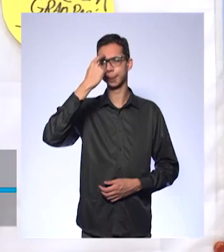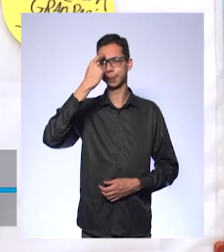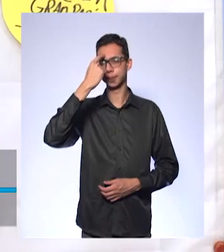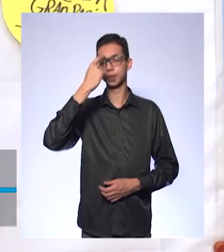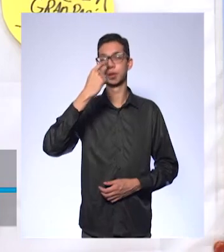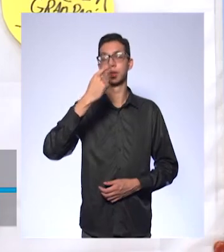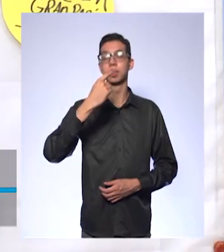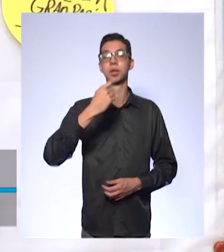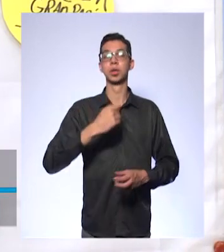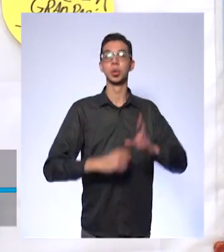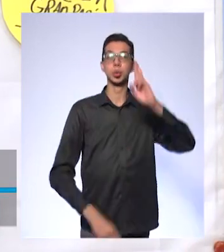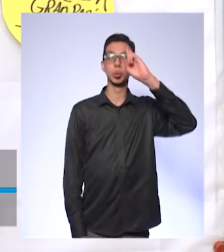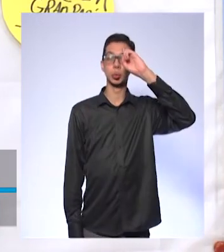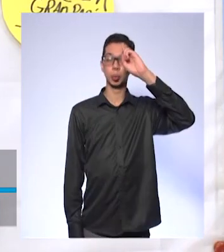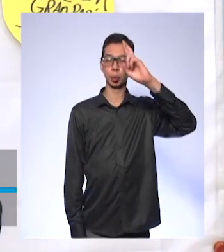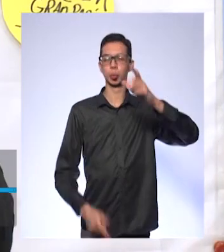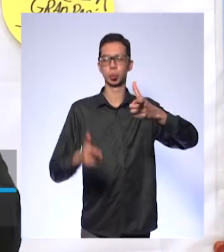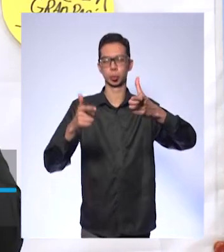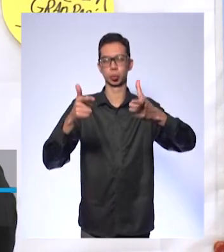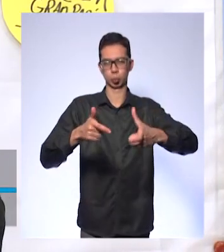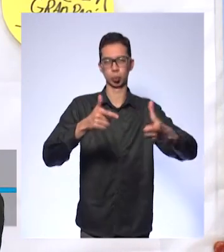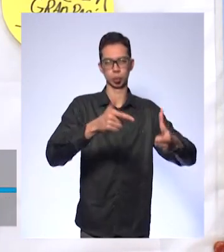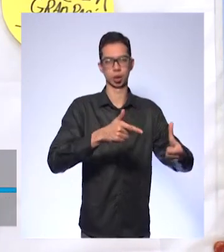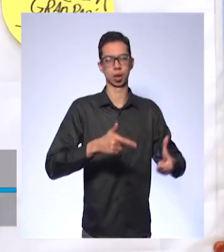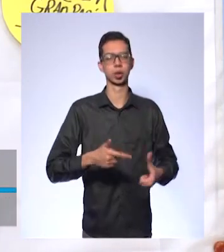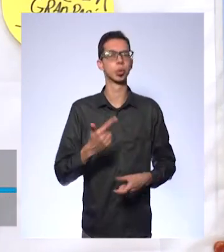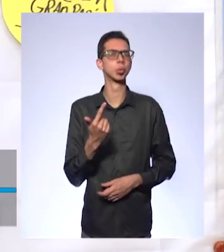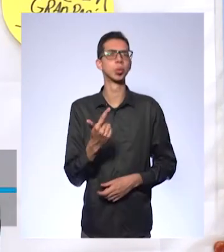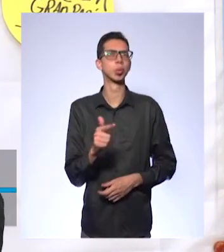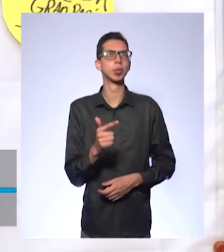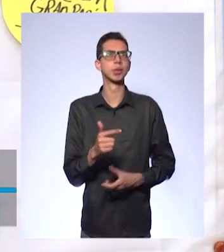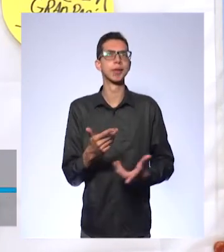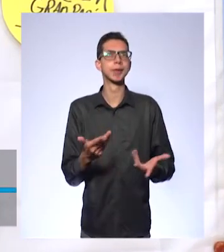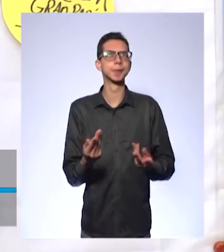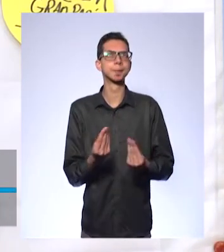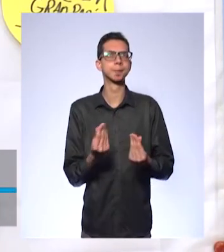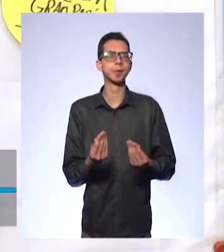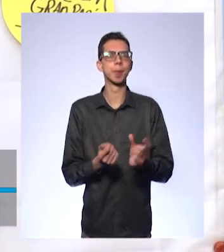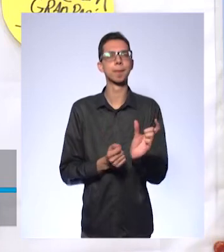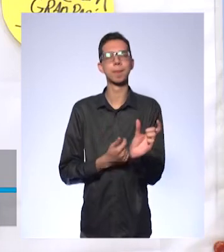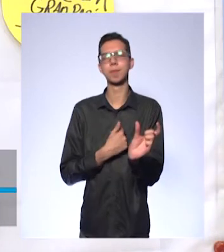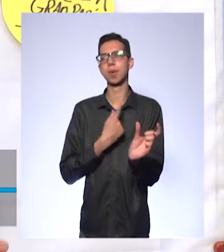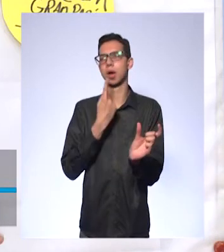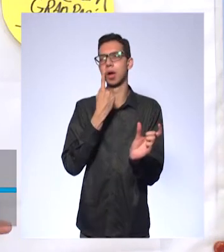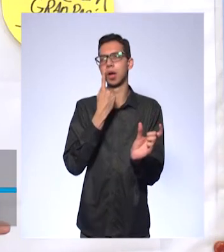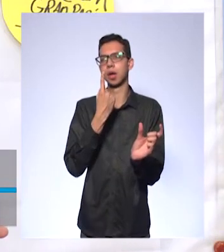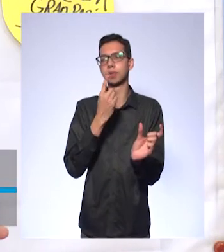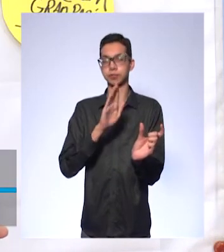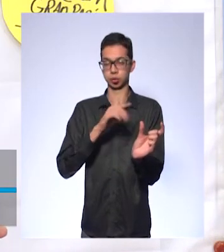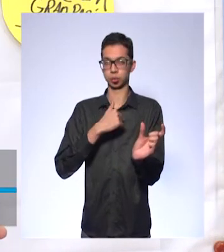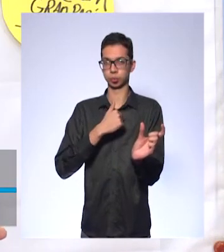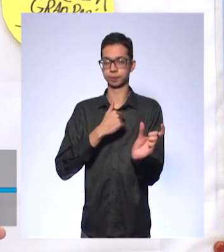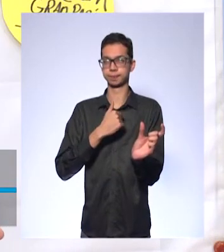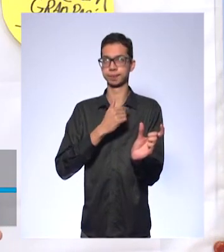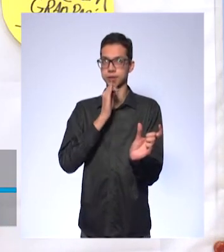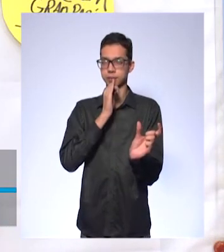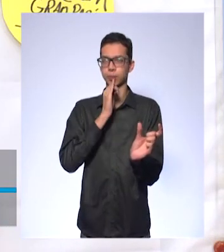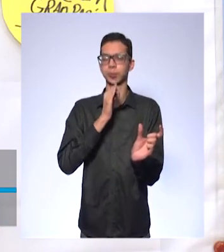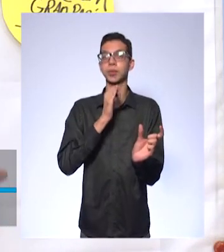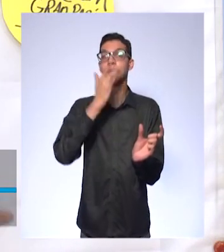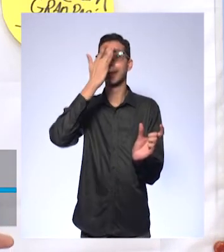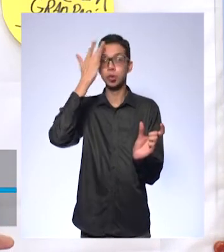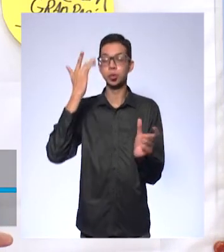tendo privilégios. Eu não vou dizer privilégios, eu vou mudar essa palavra. Olha só, os estancieiros